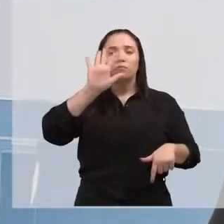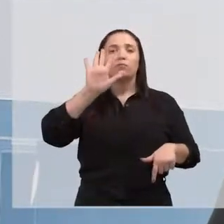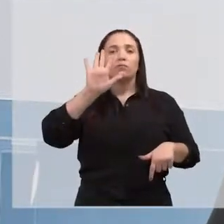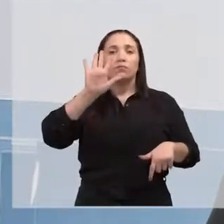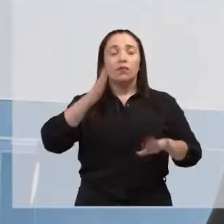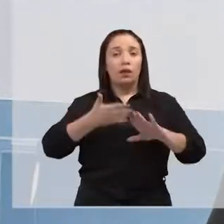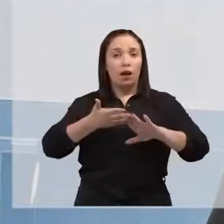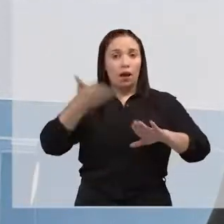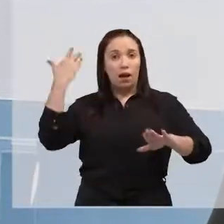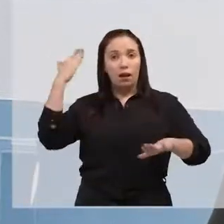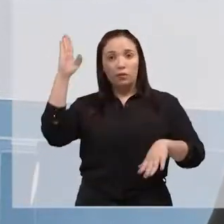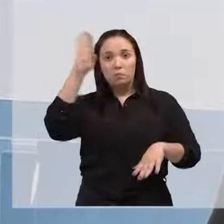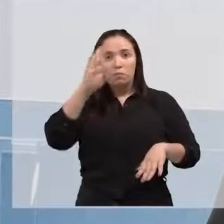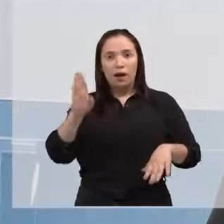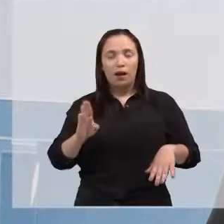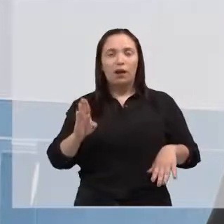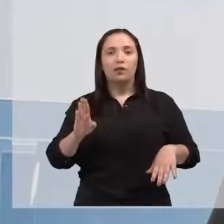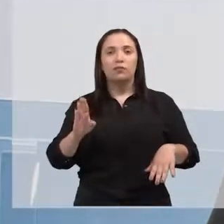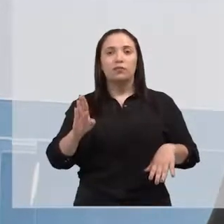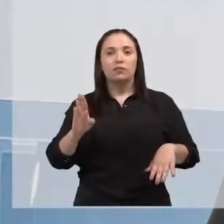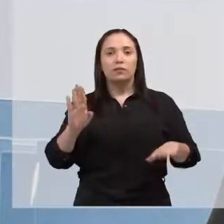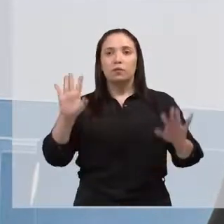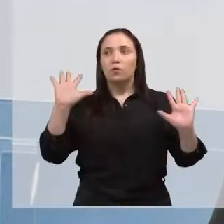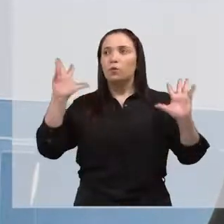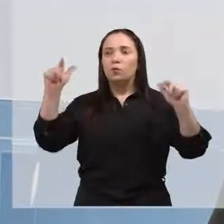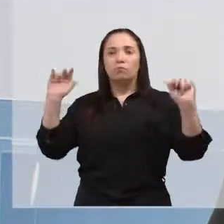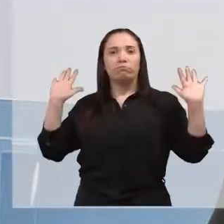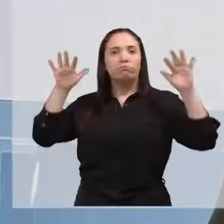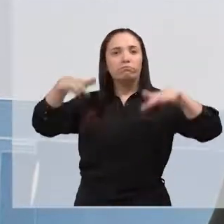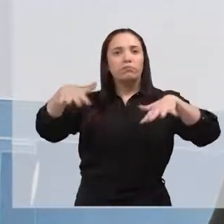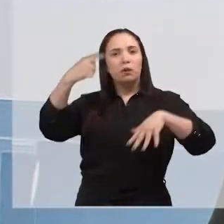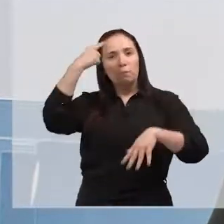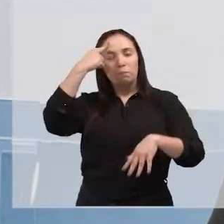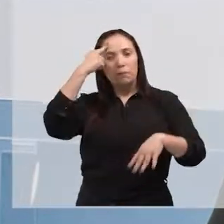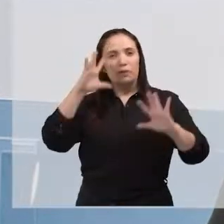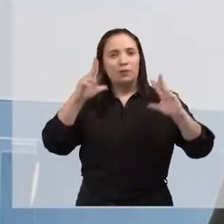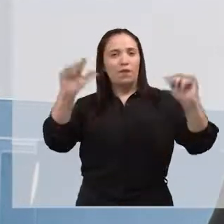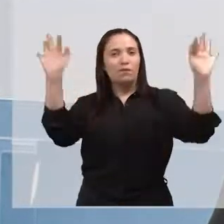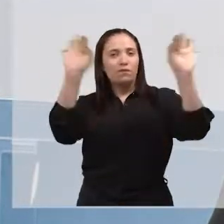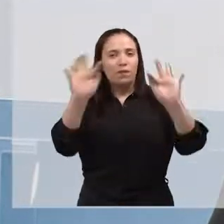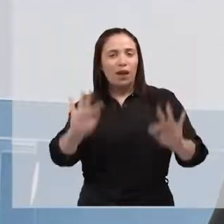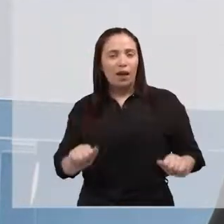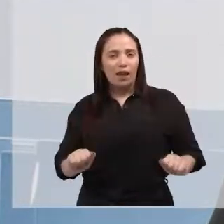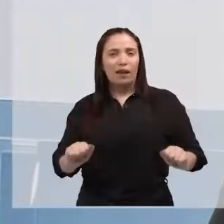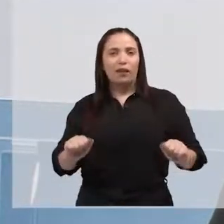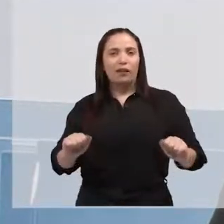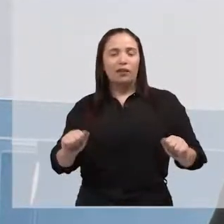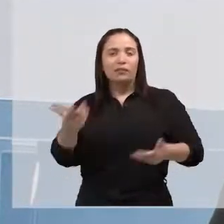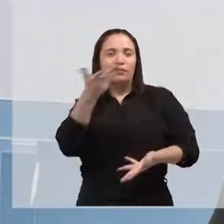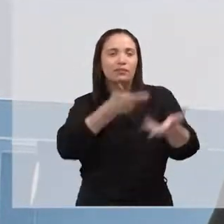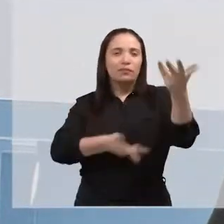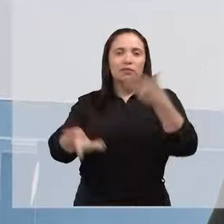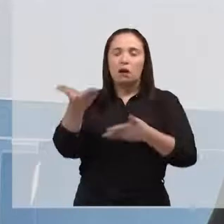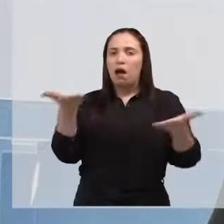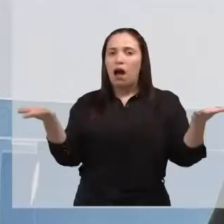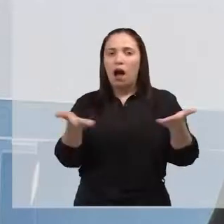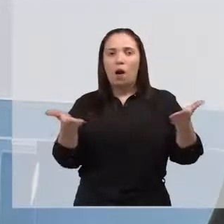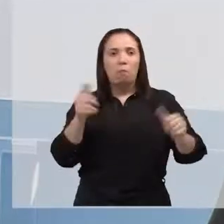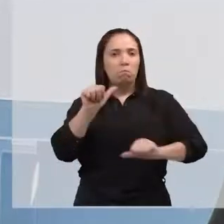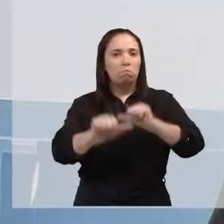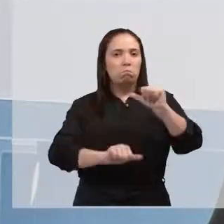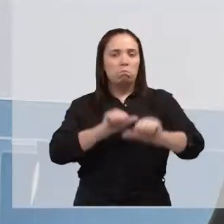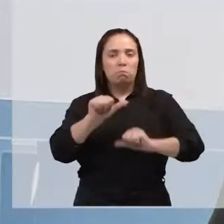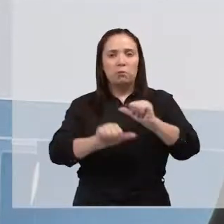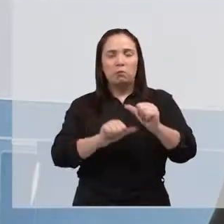que era conhecido como um país alegre e como um povo otimista num povo triste e um povo raivoso.